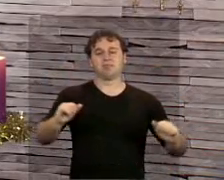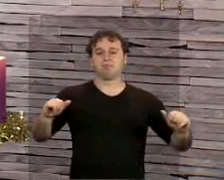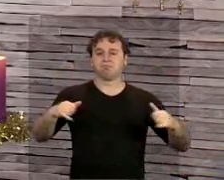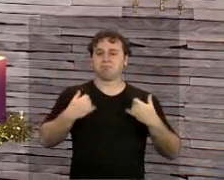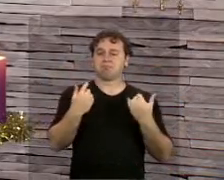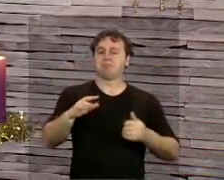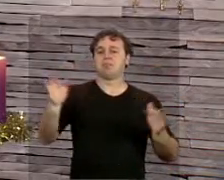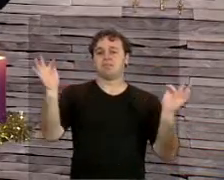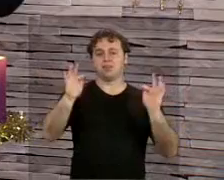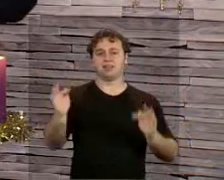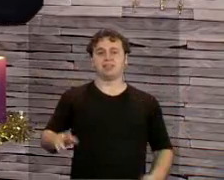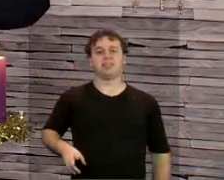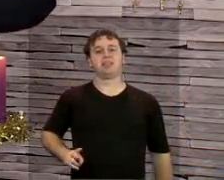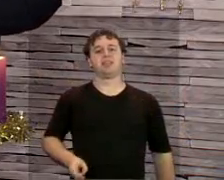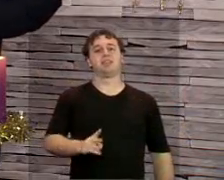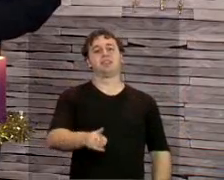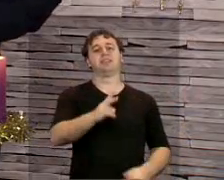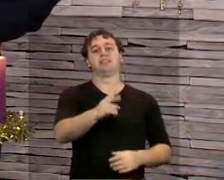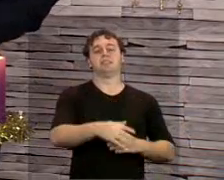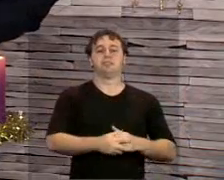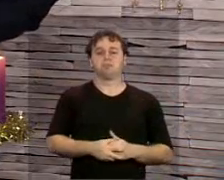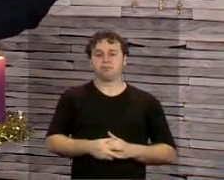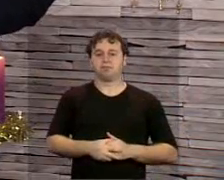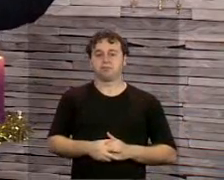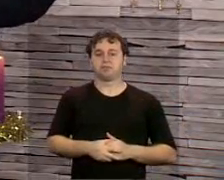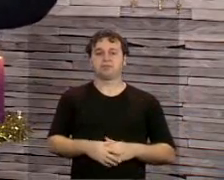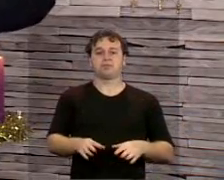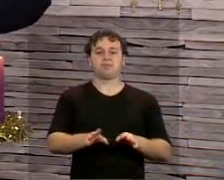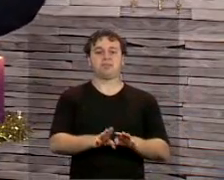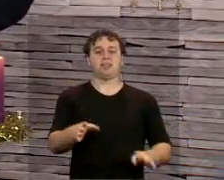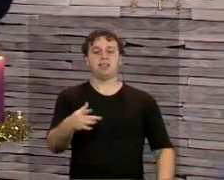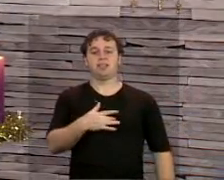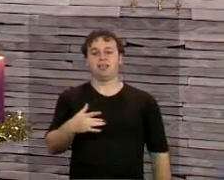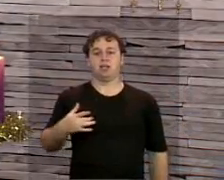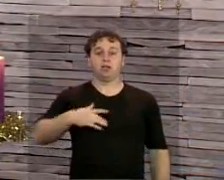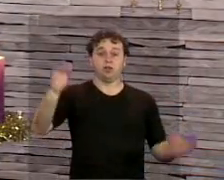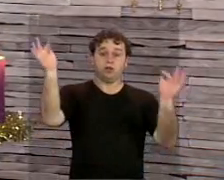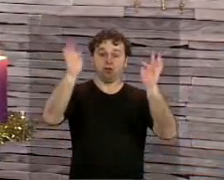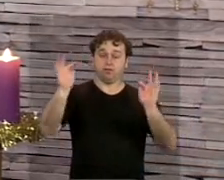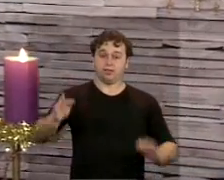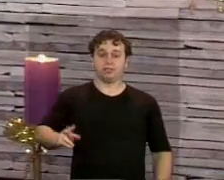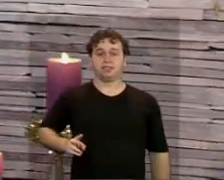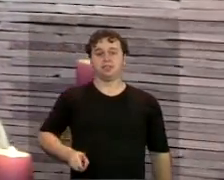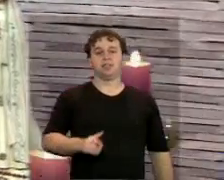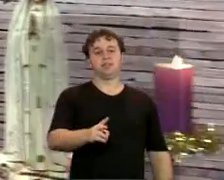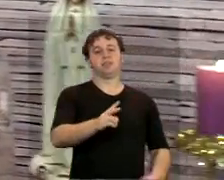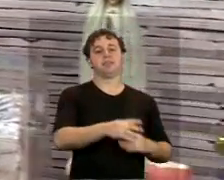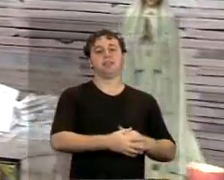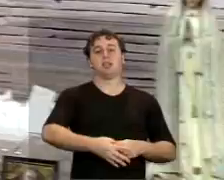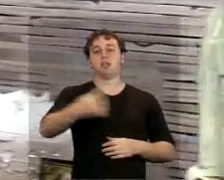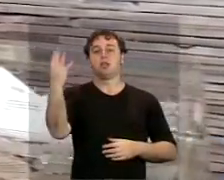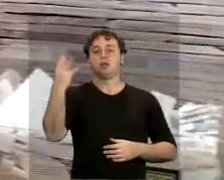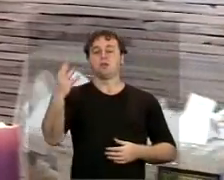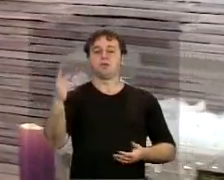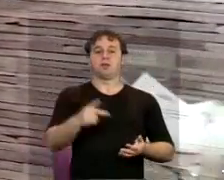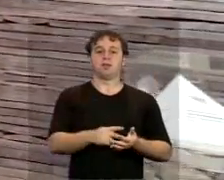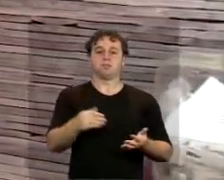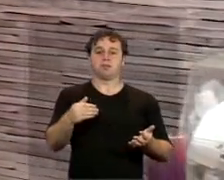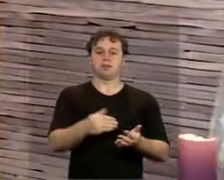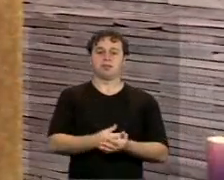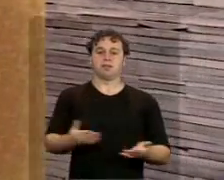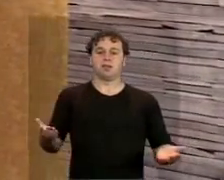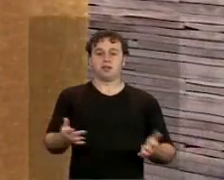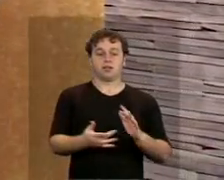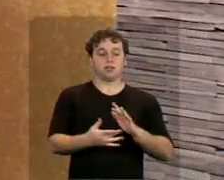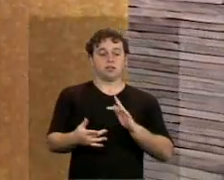muitas vezes com muita alegria e com votos de saúde e felicidade sempre. Quarto mistério doloroso,